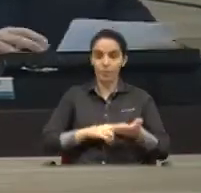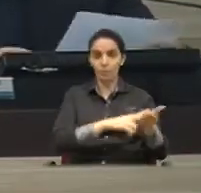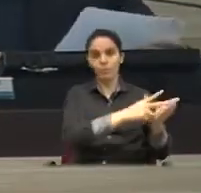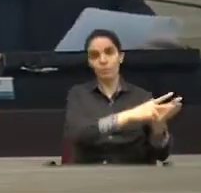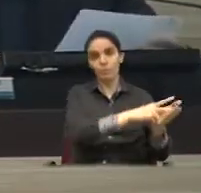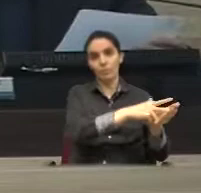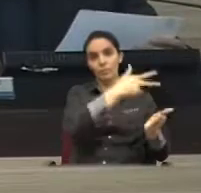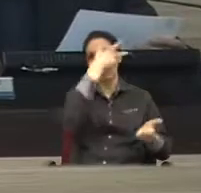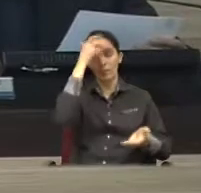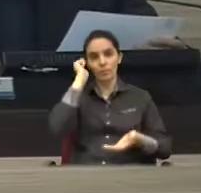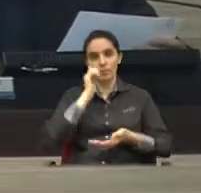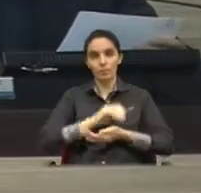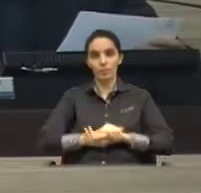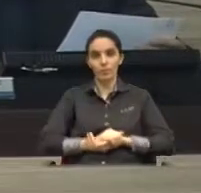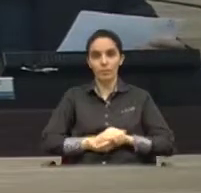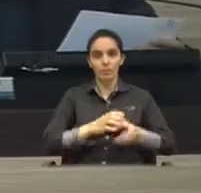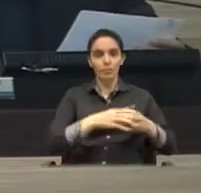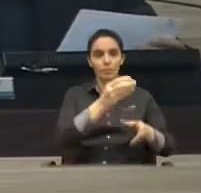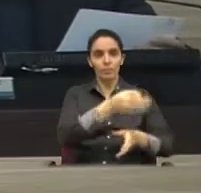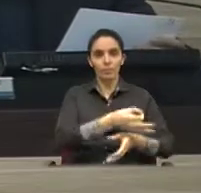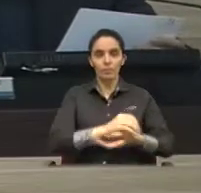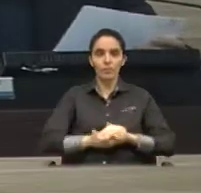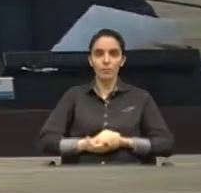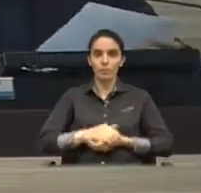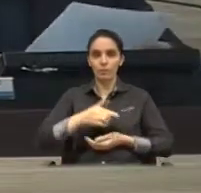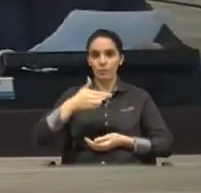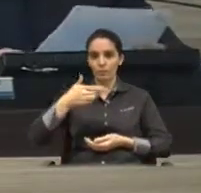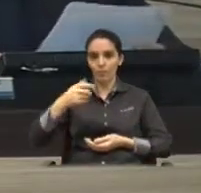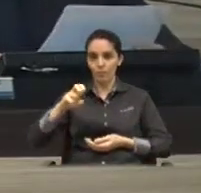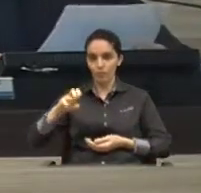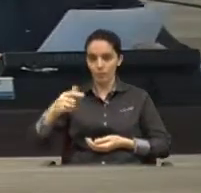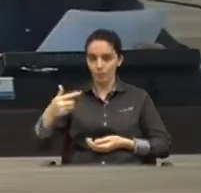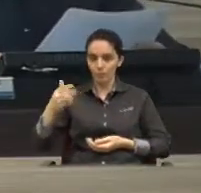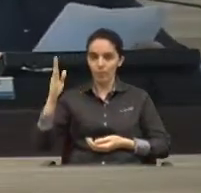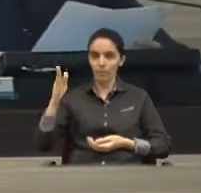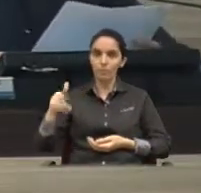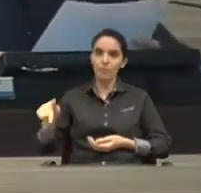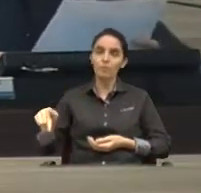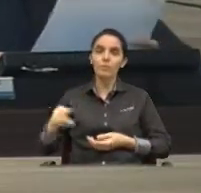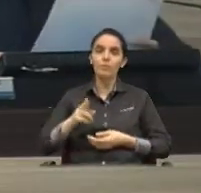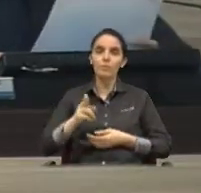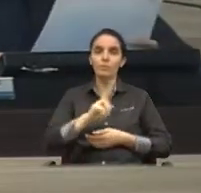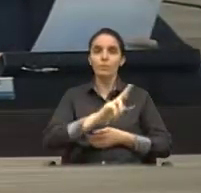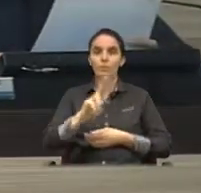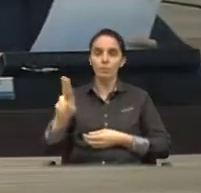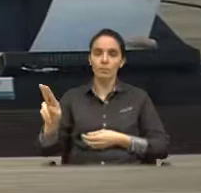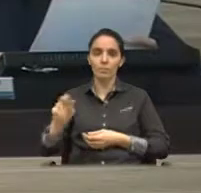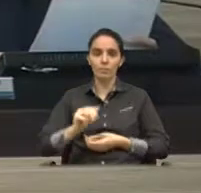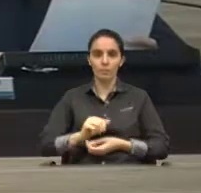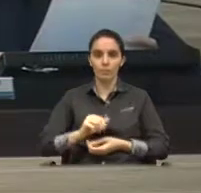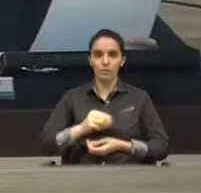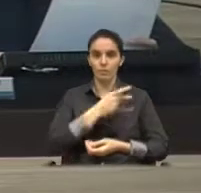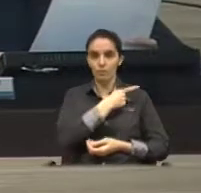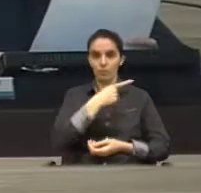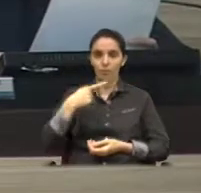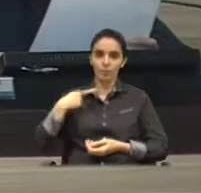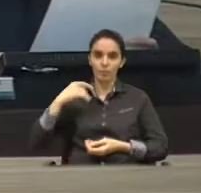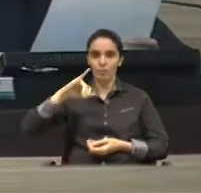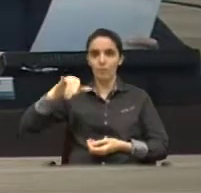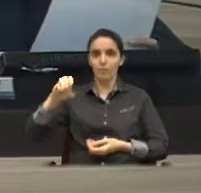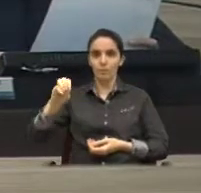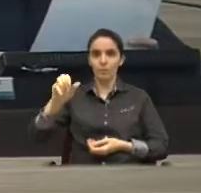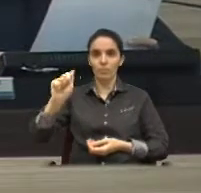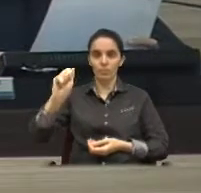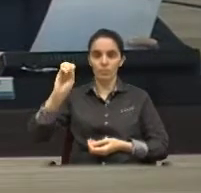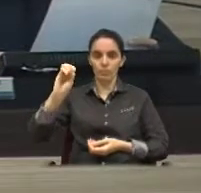comissões competentes. Projeto de lei número 252/2017, que perpetua o nome do pastor João de